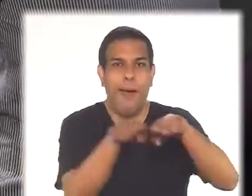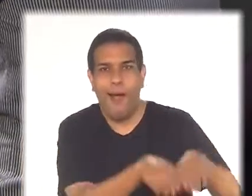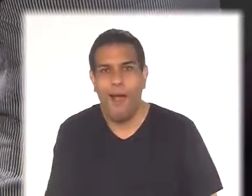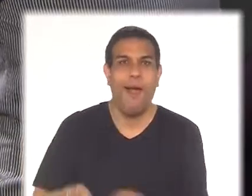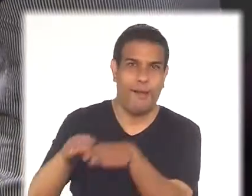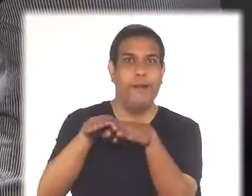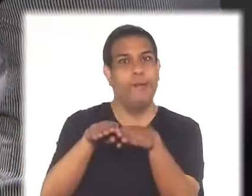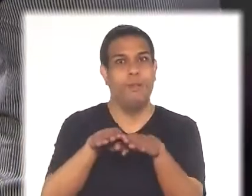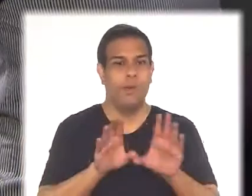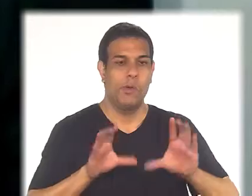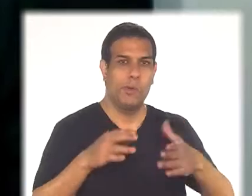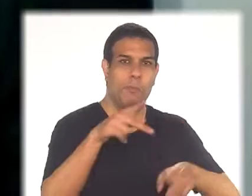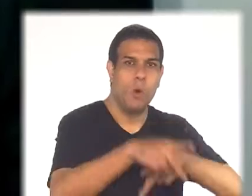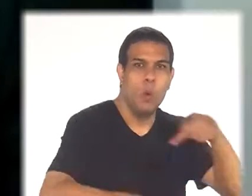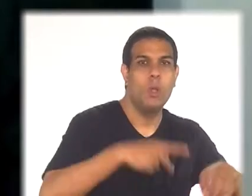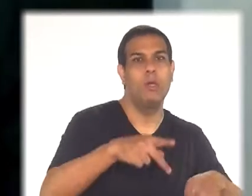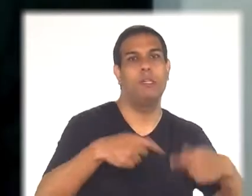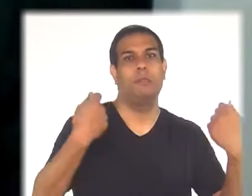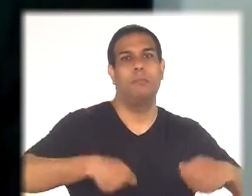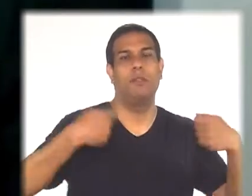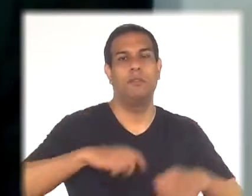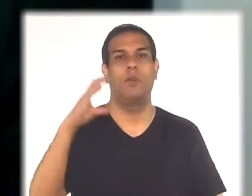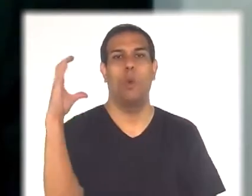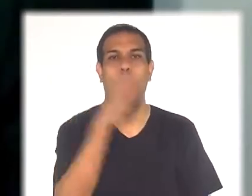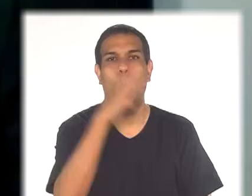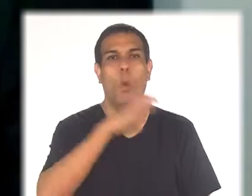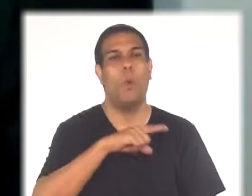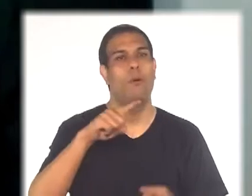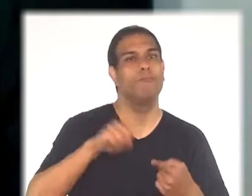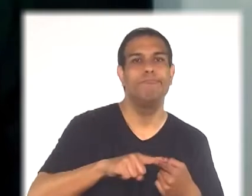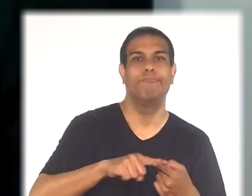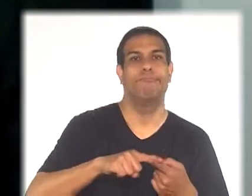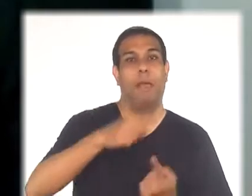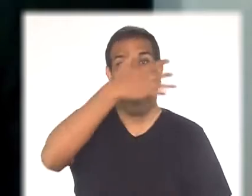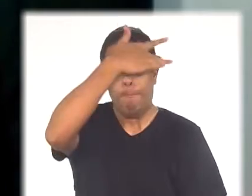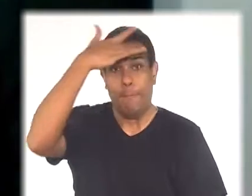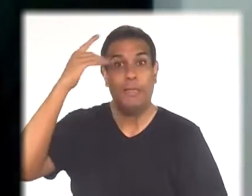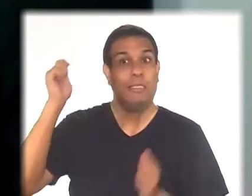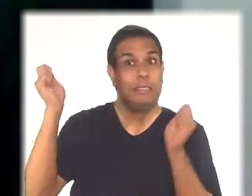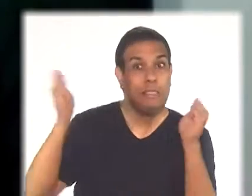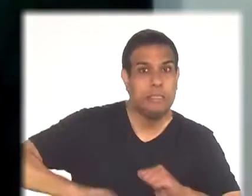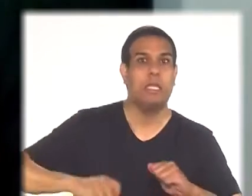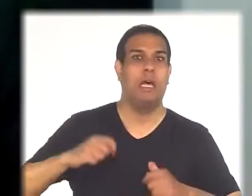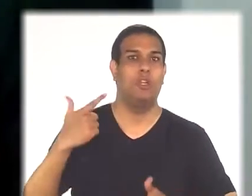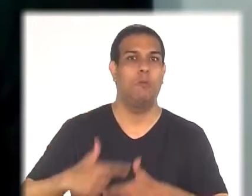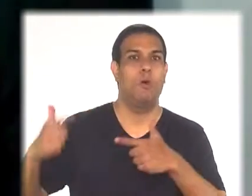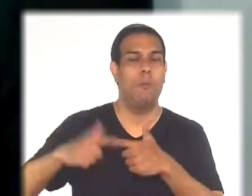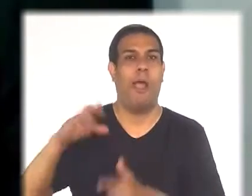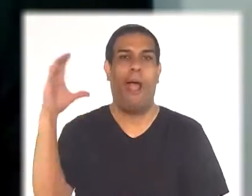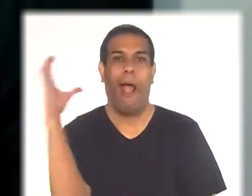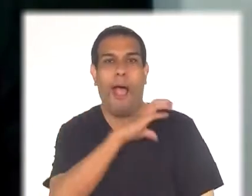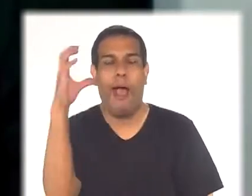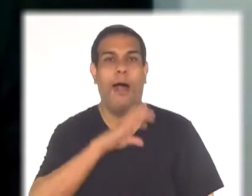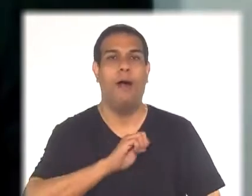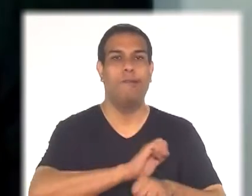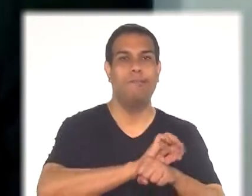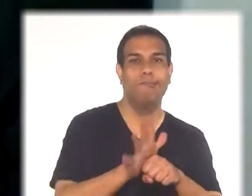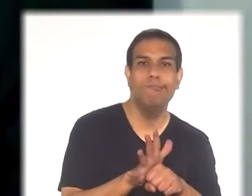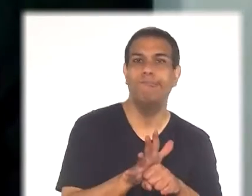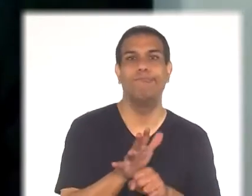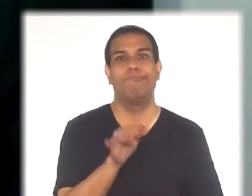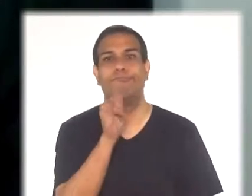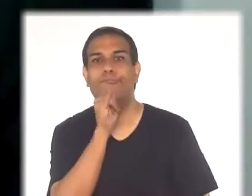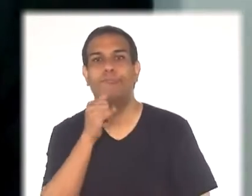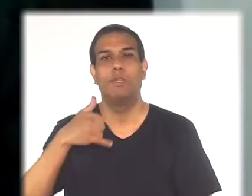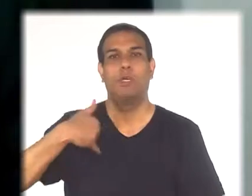provavelmente, né, estabelecer, primeiro, populações mais vulneráveis, que inclui as pessoas que podem desenvolver as doenças mais